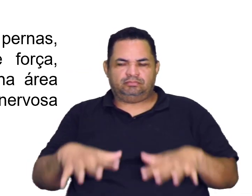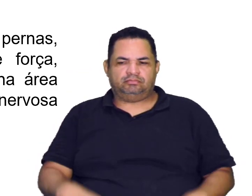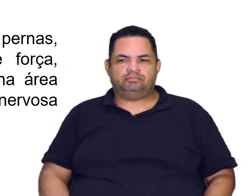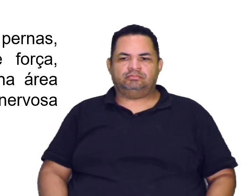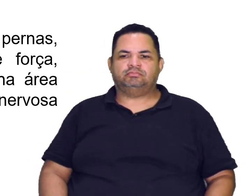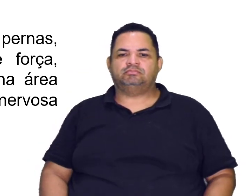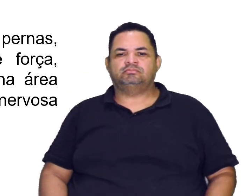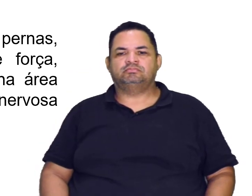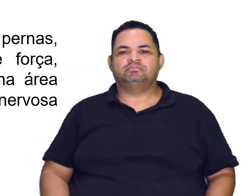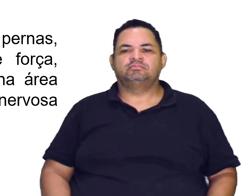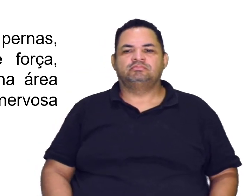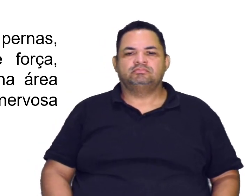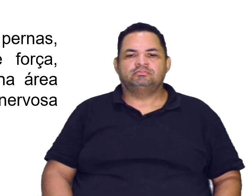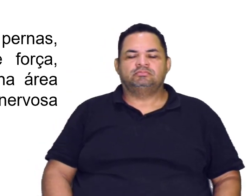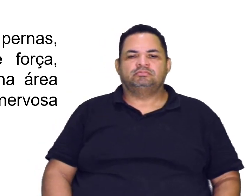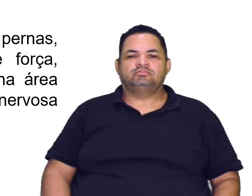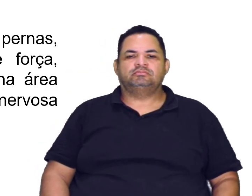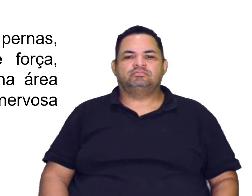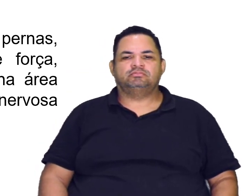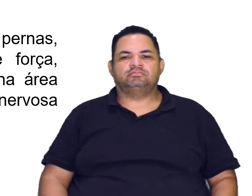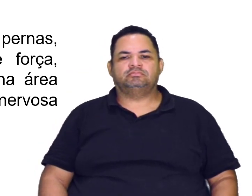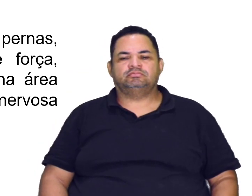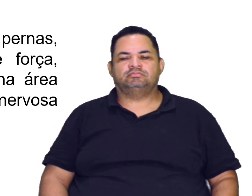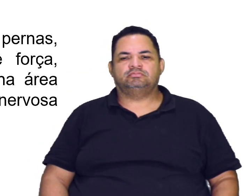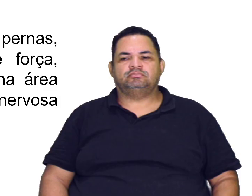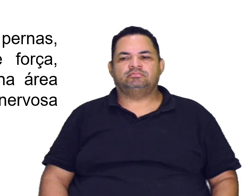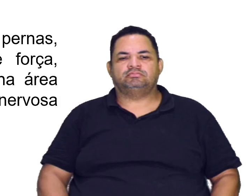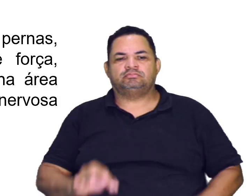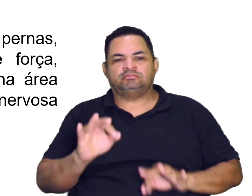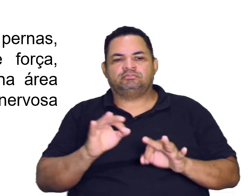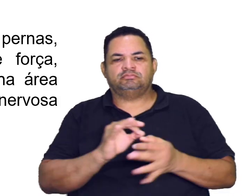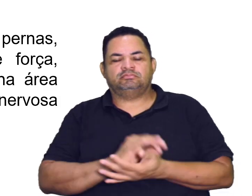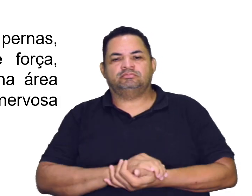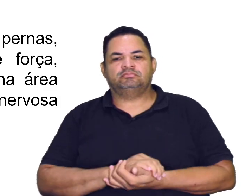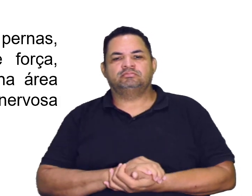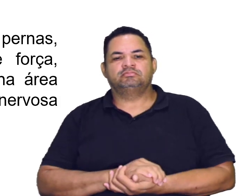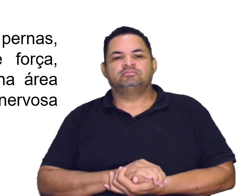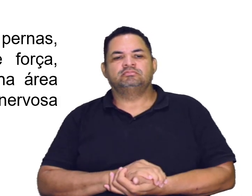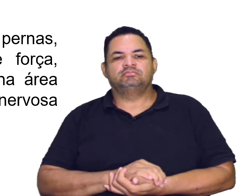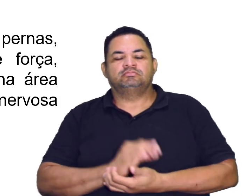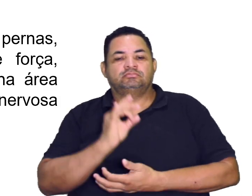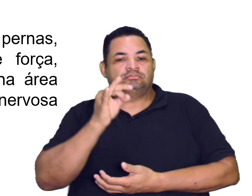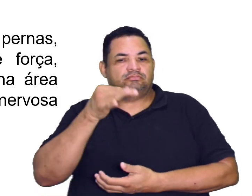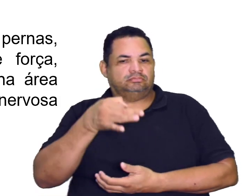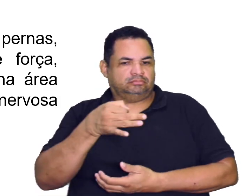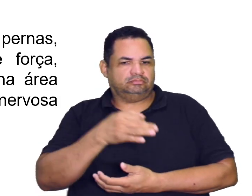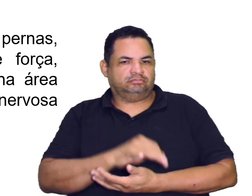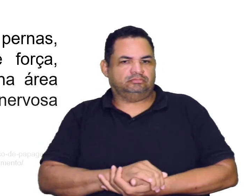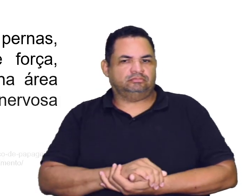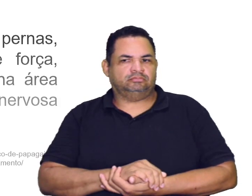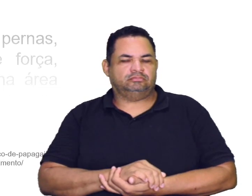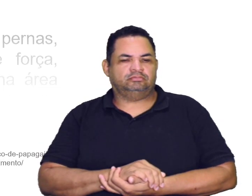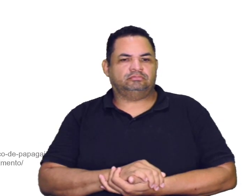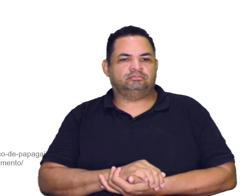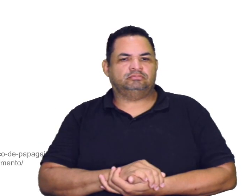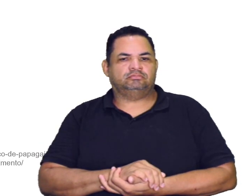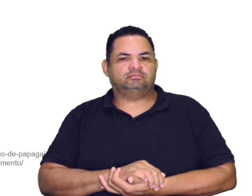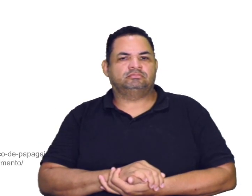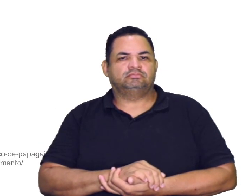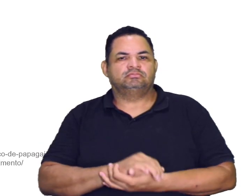tá? Inervada aí pela raiz nervosa que foi comprometida, certo? Muito